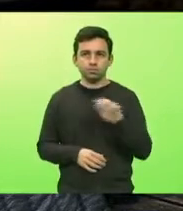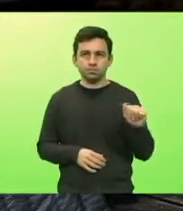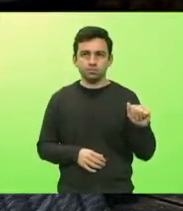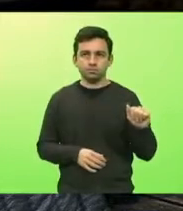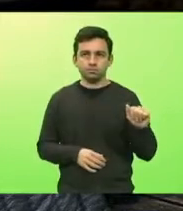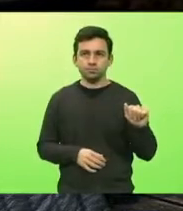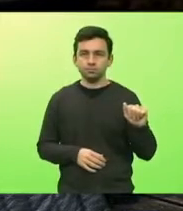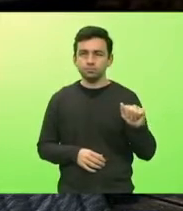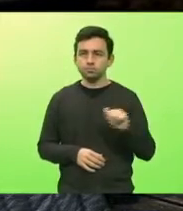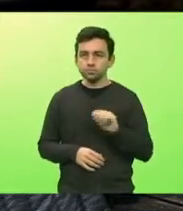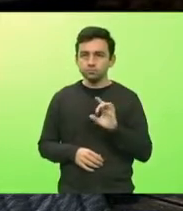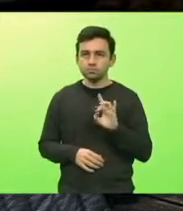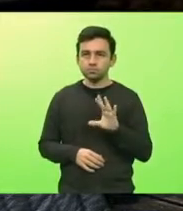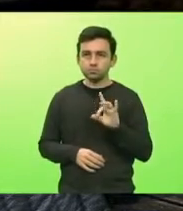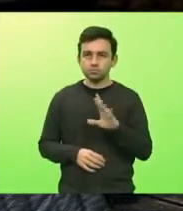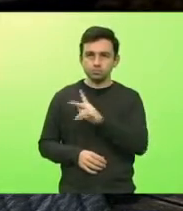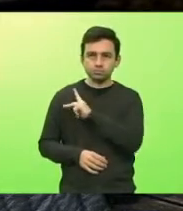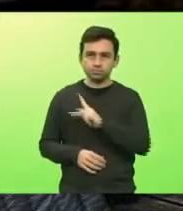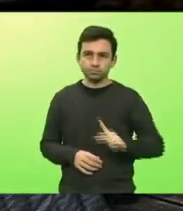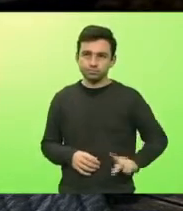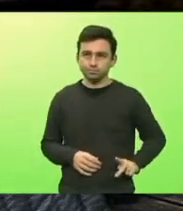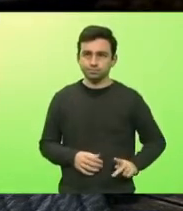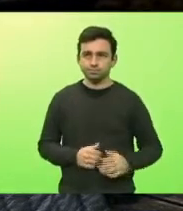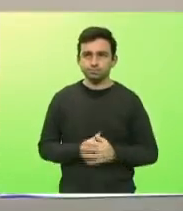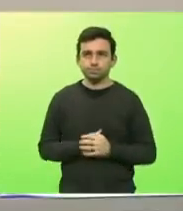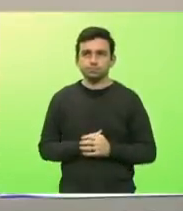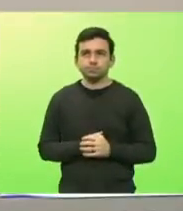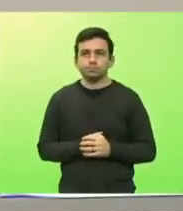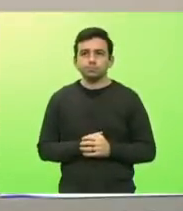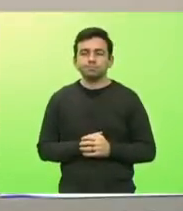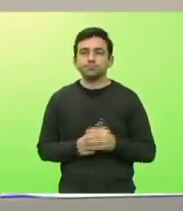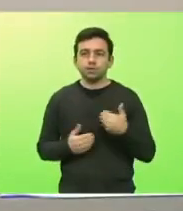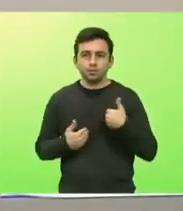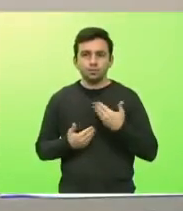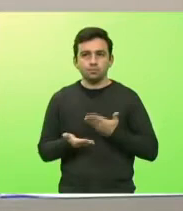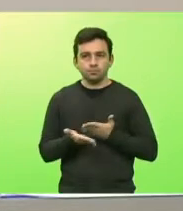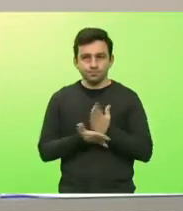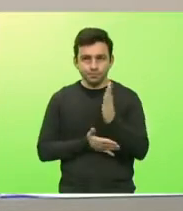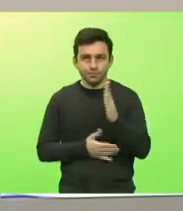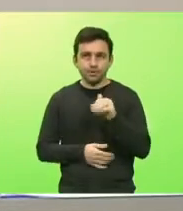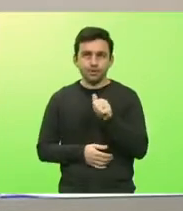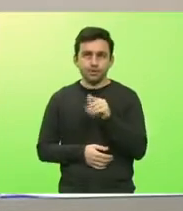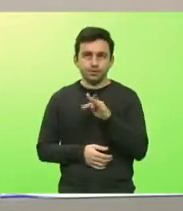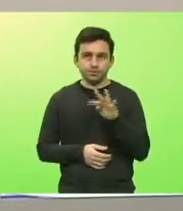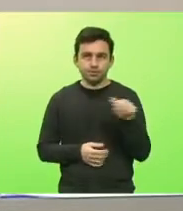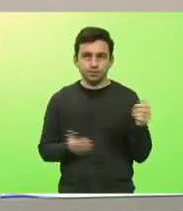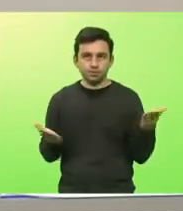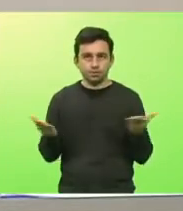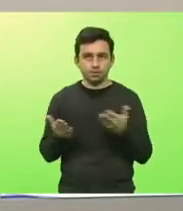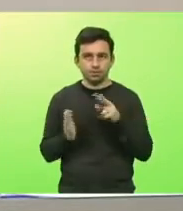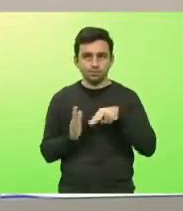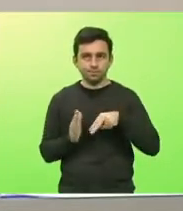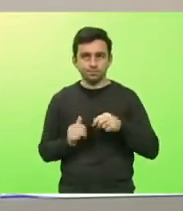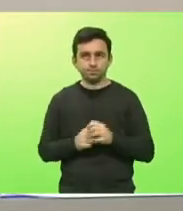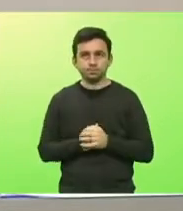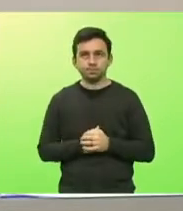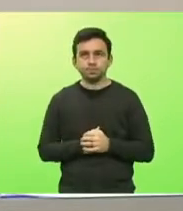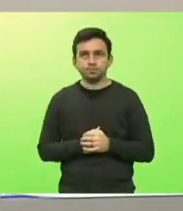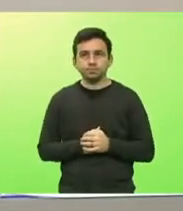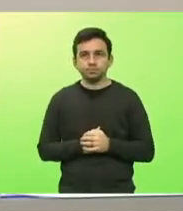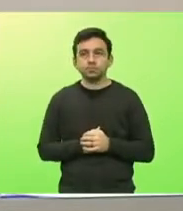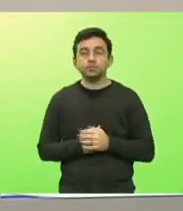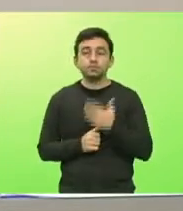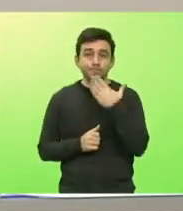Era isso, senhor presidente. Dou por aprovada a ata que acaba de ser lida.